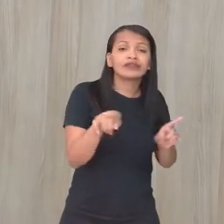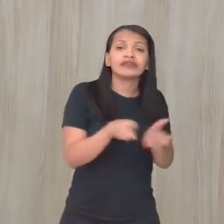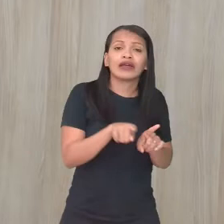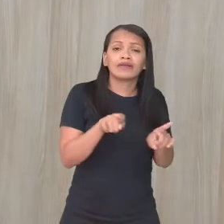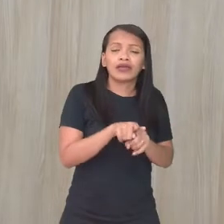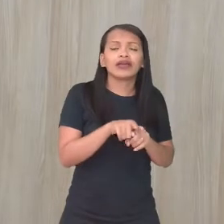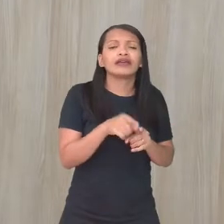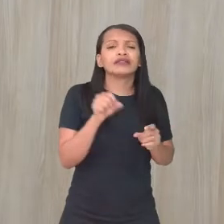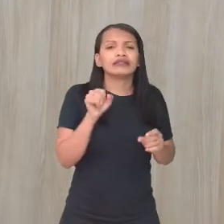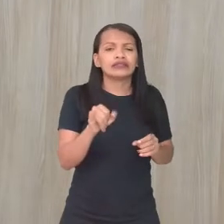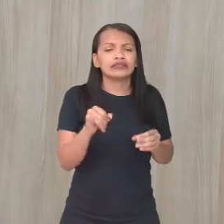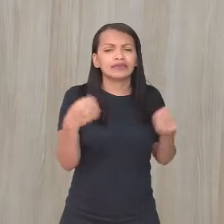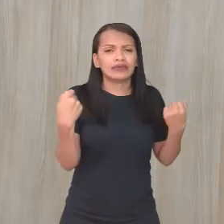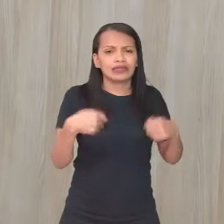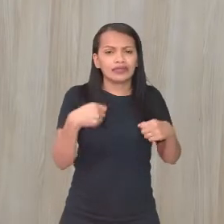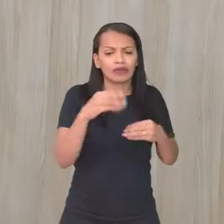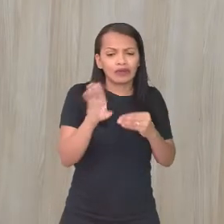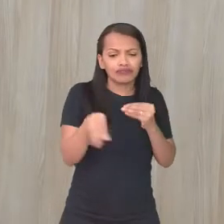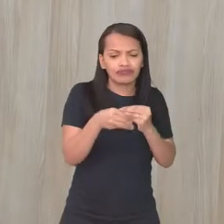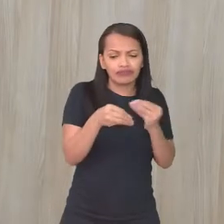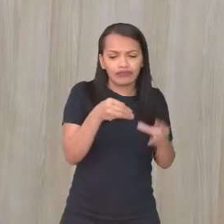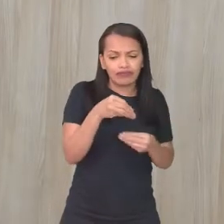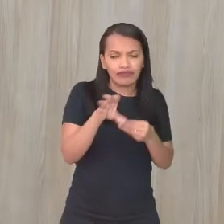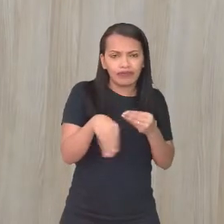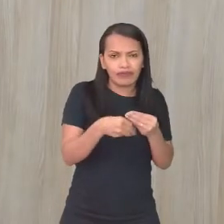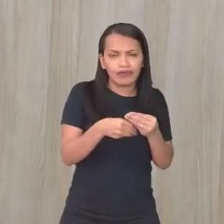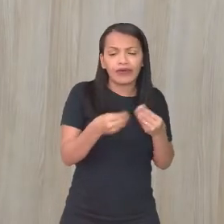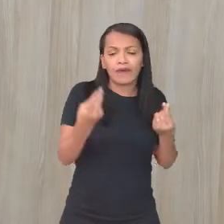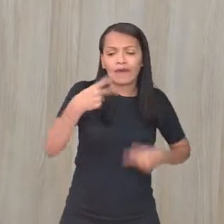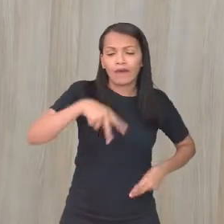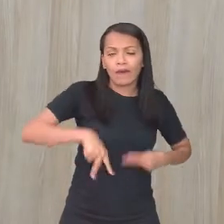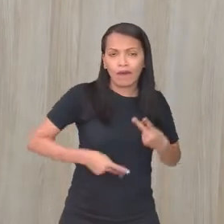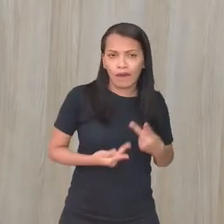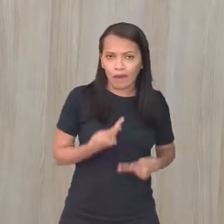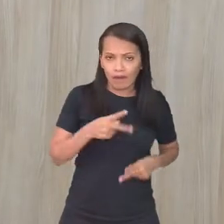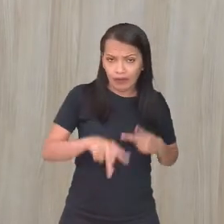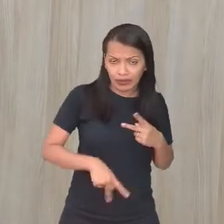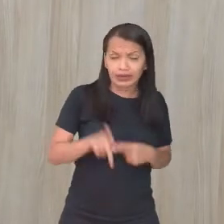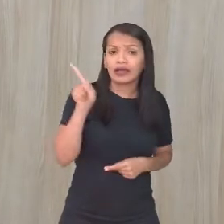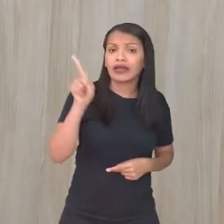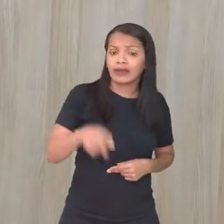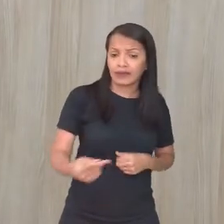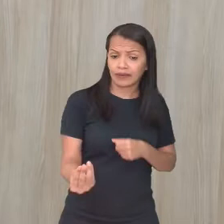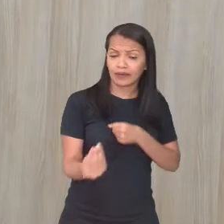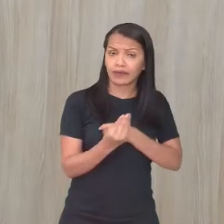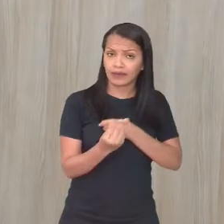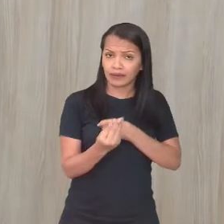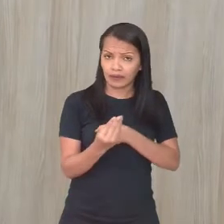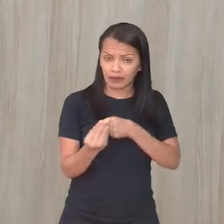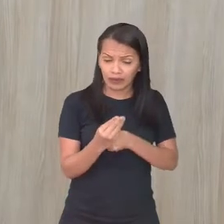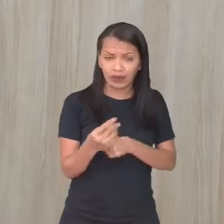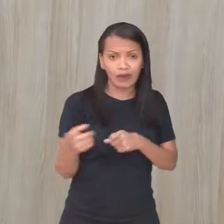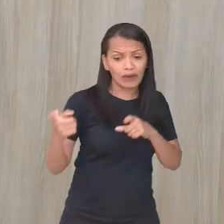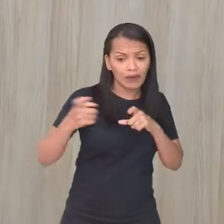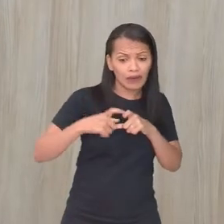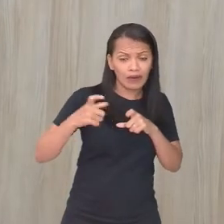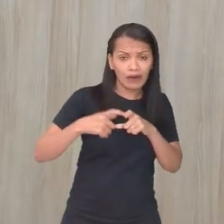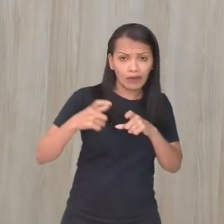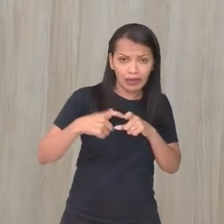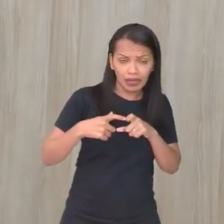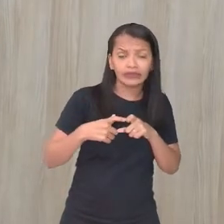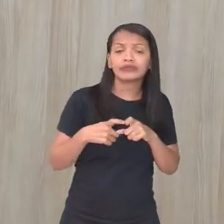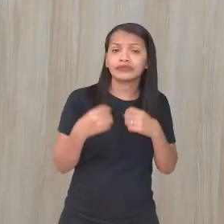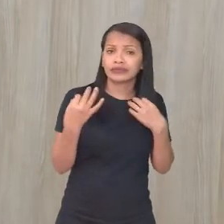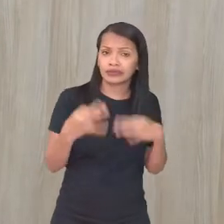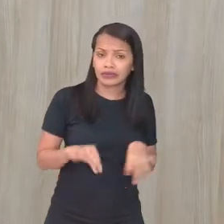reposição hormonal, assim como as mulheres também, se for preciso ter uma reposição hormonal, isso vai ser um cuidado com o médico ou médica